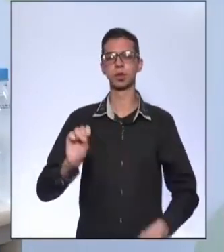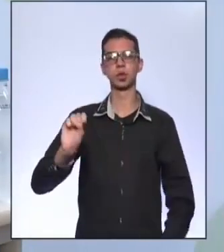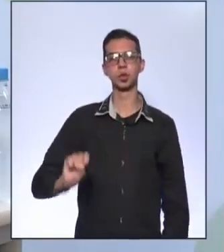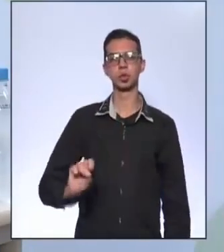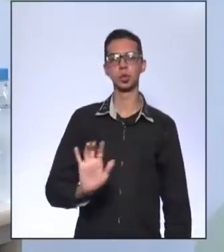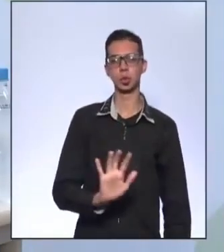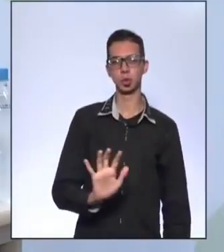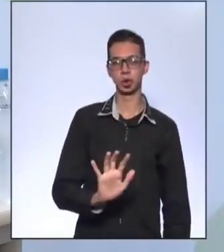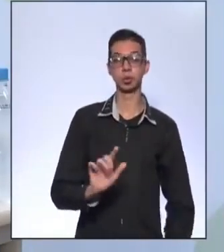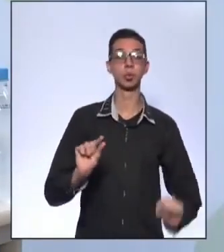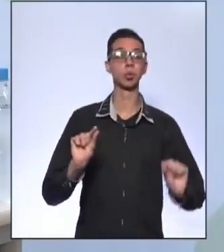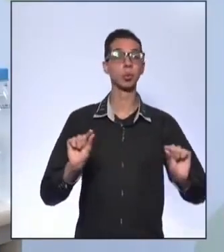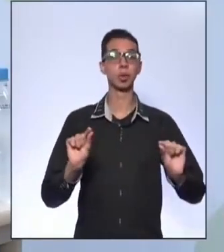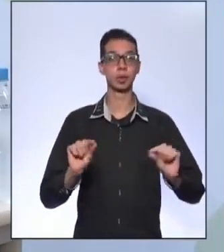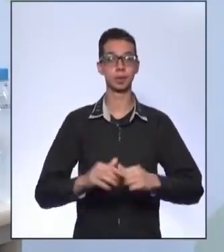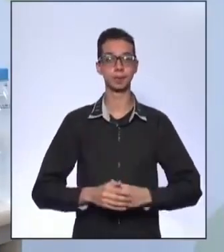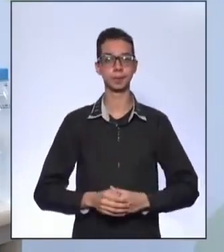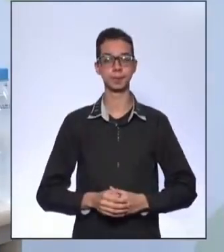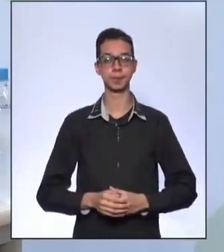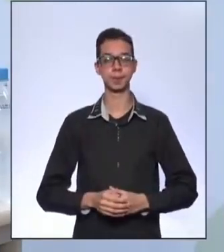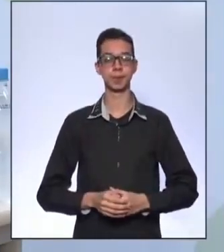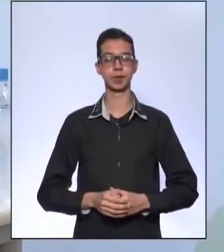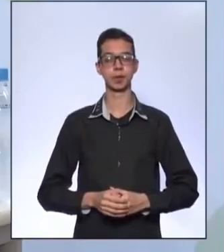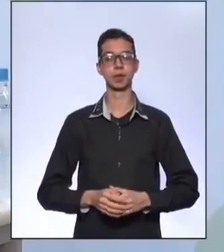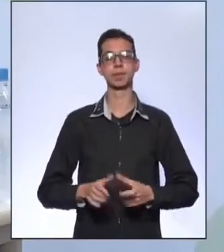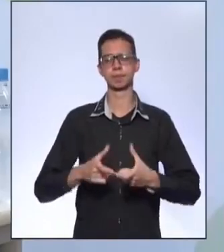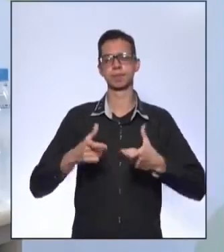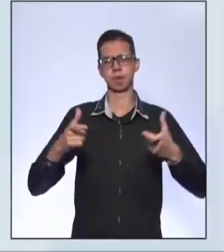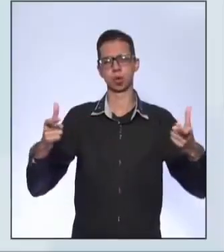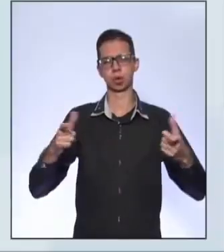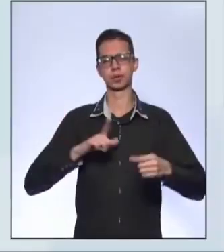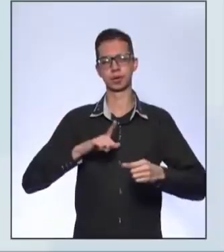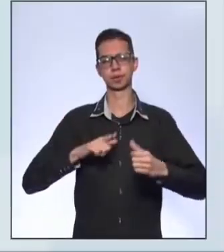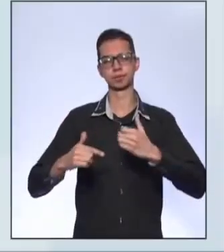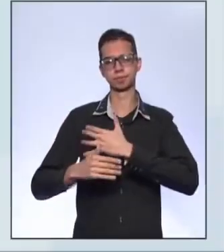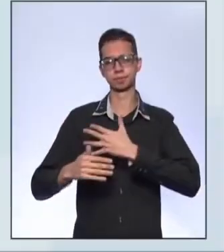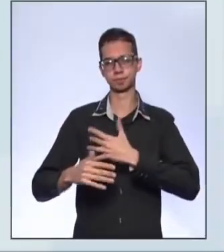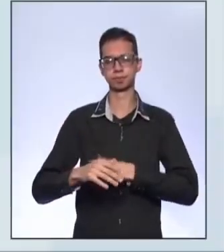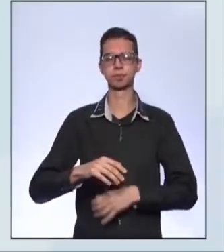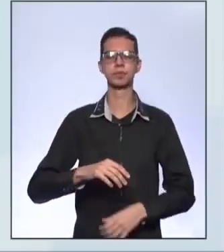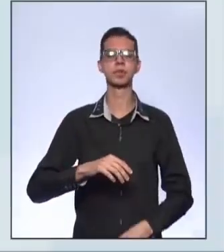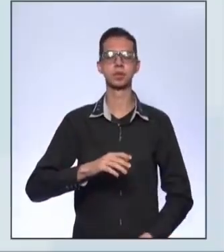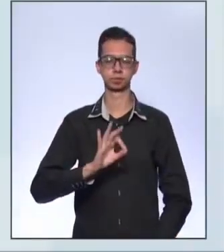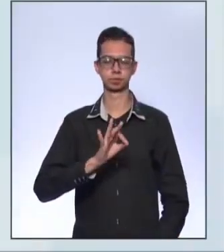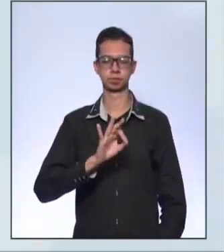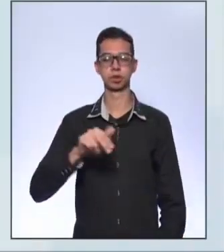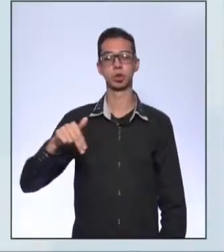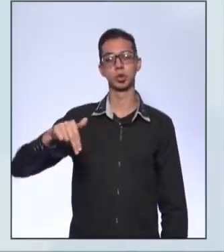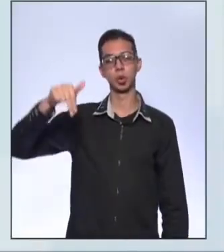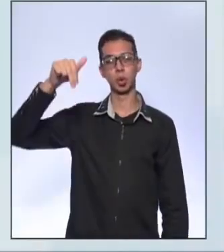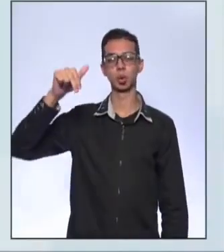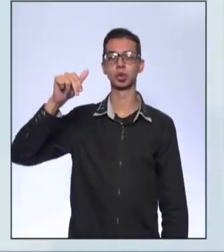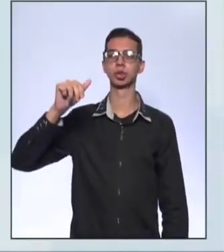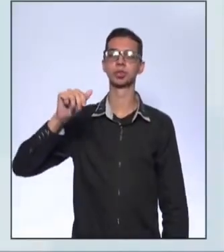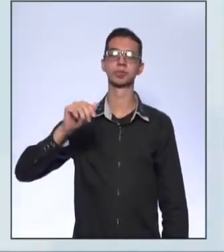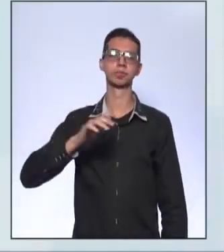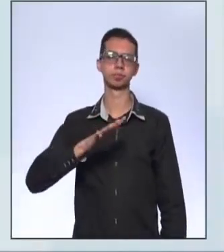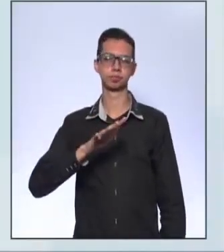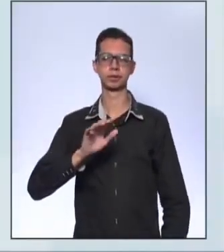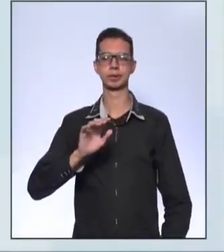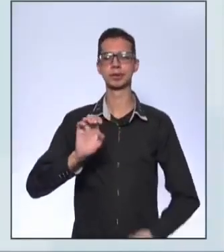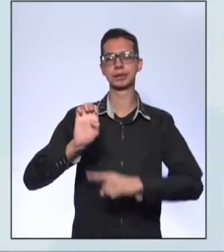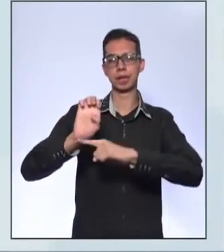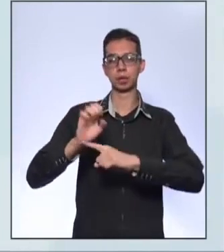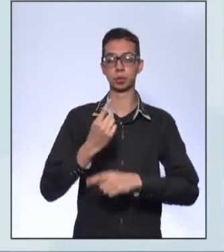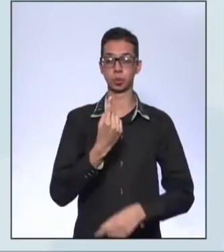ela tem uma maioria aí esmagadora com urbanização aí lógico a região norte a região Nordeste alguns estados na